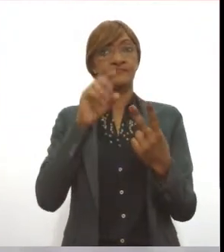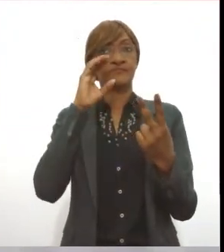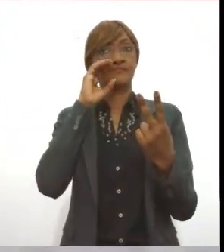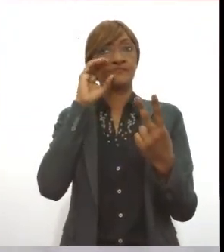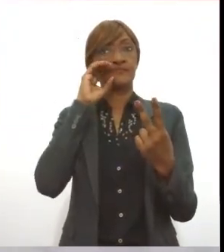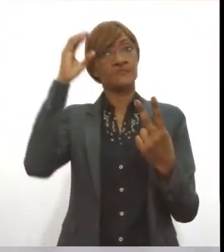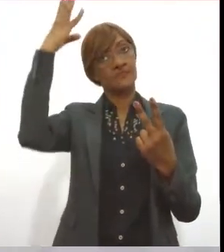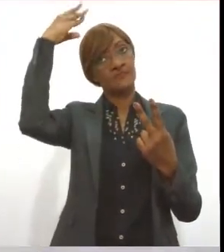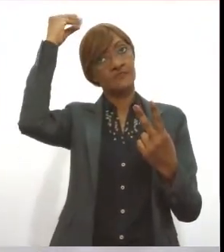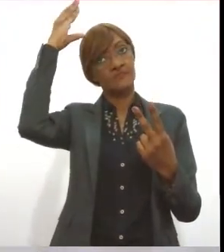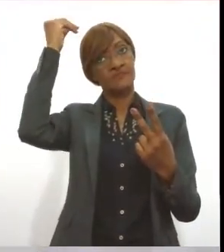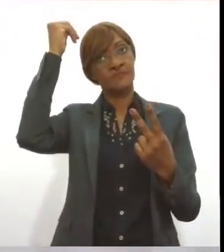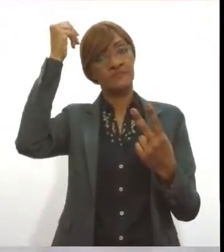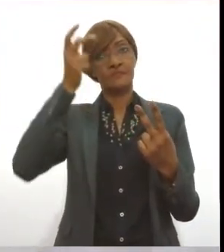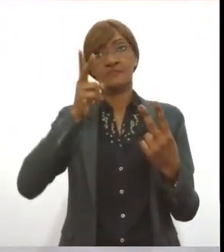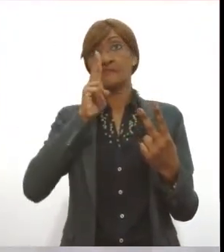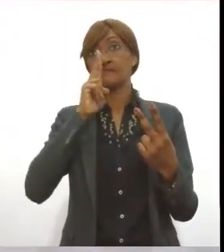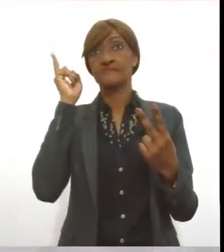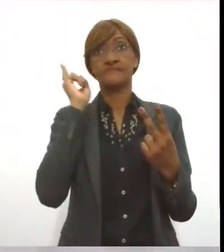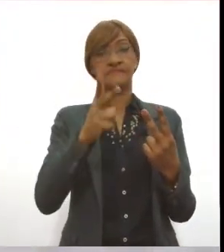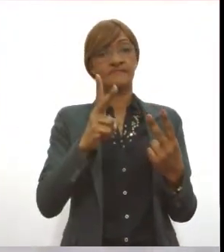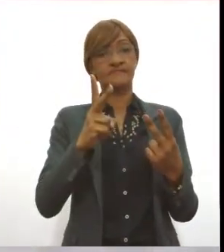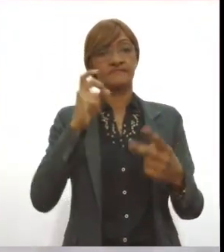extremamente preocupantes.